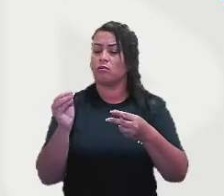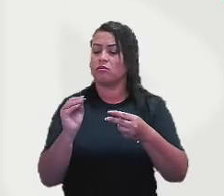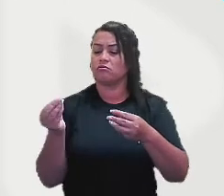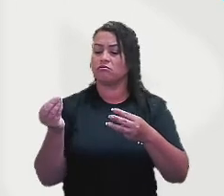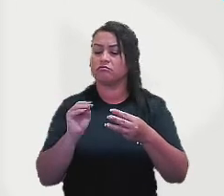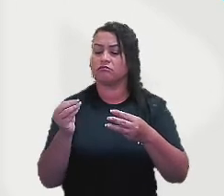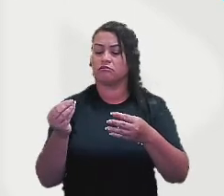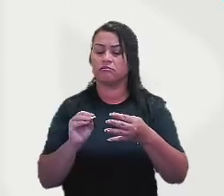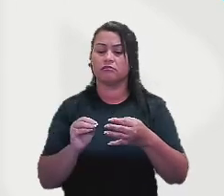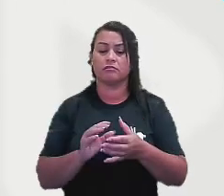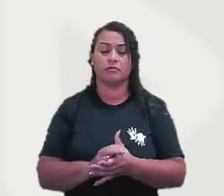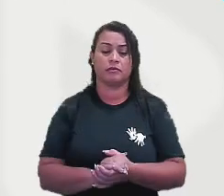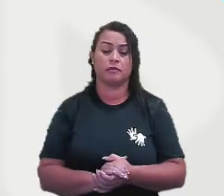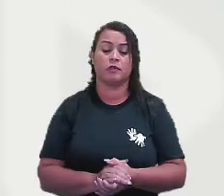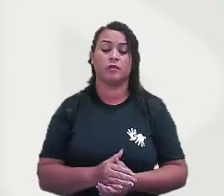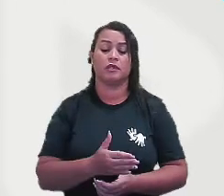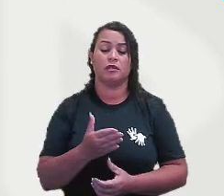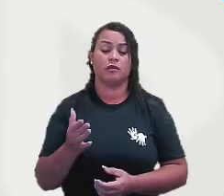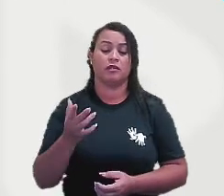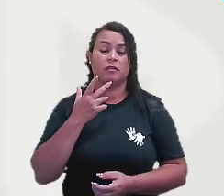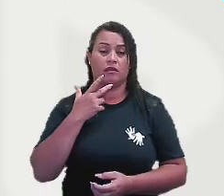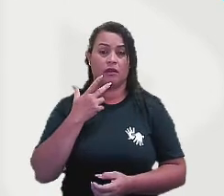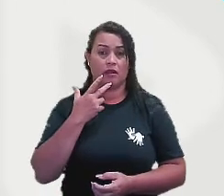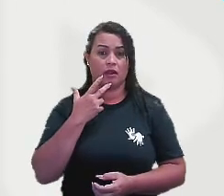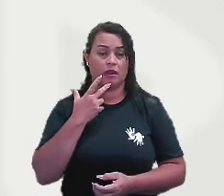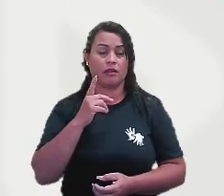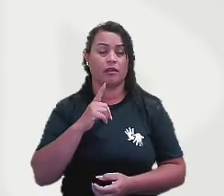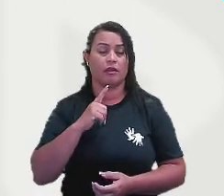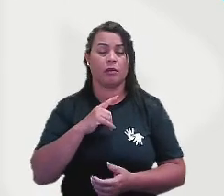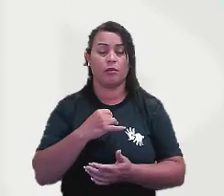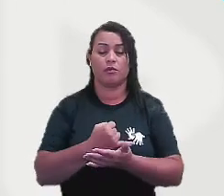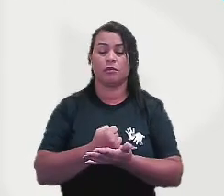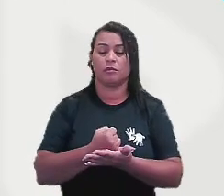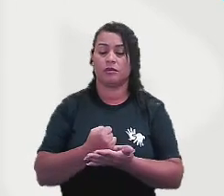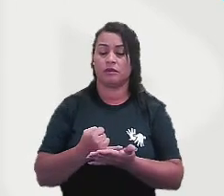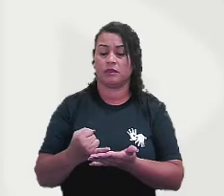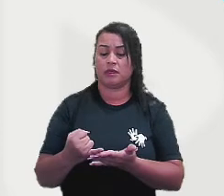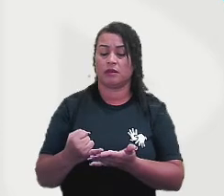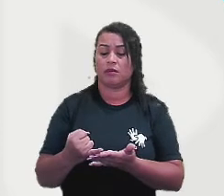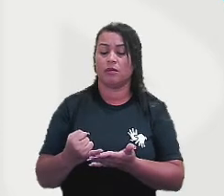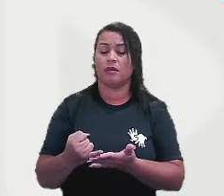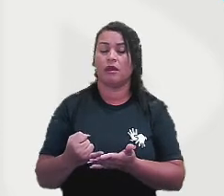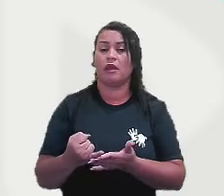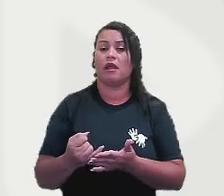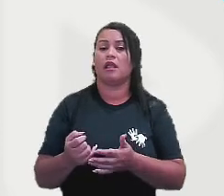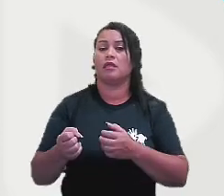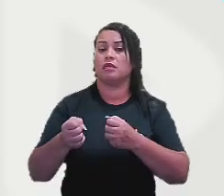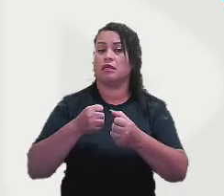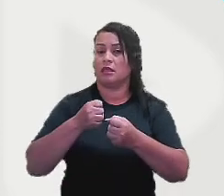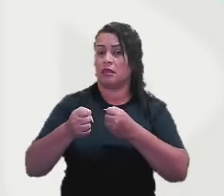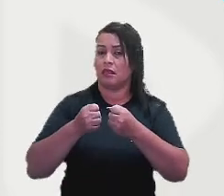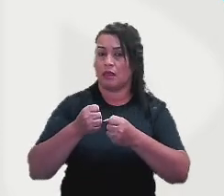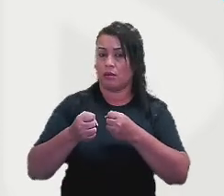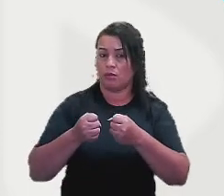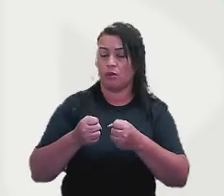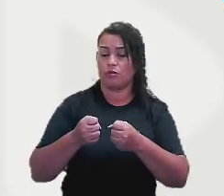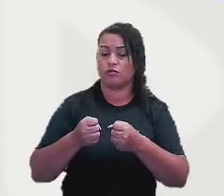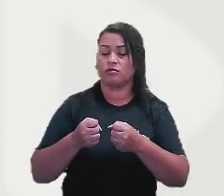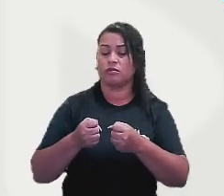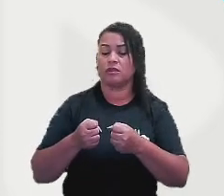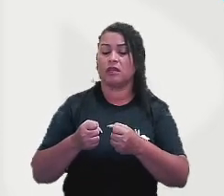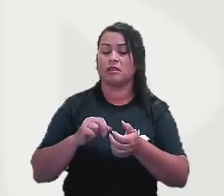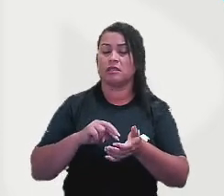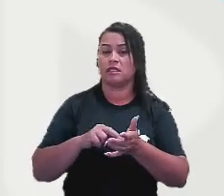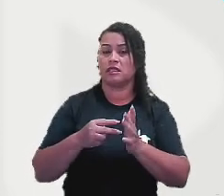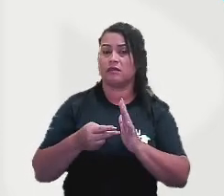Então, aqui, ó, isso aí que eu disse lá que era a introdução, na reportagem, a gente chama... melhor